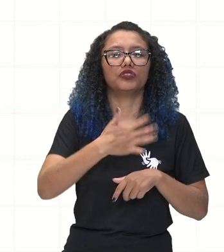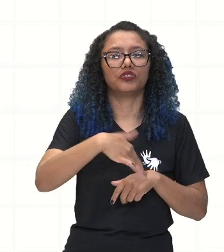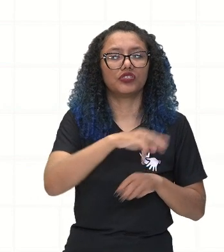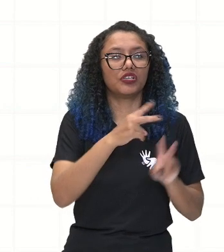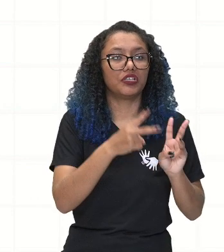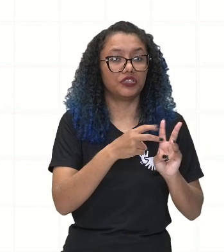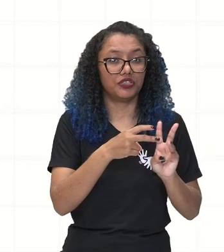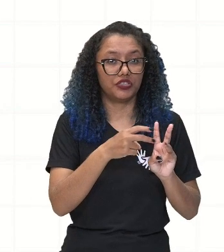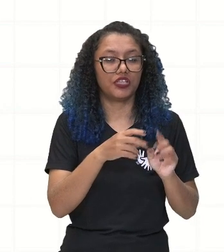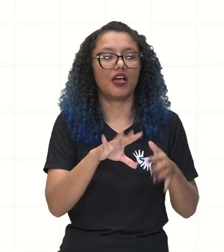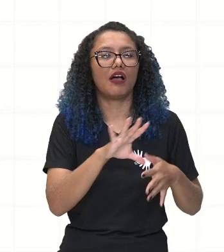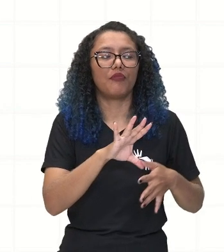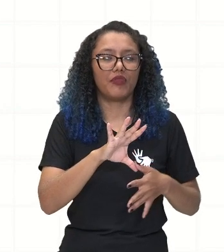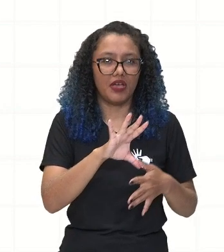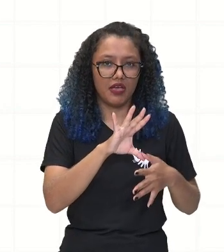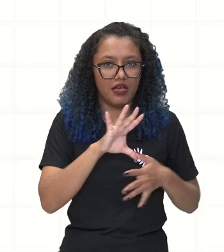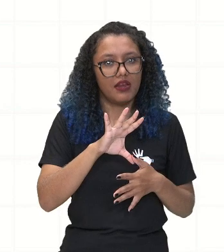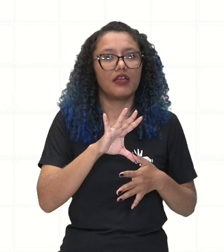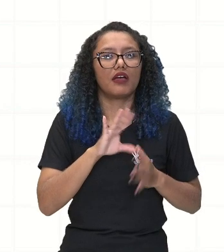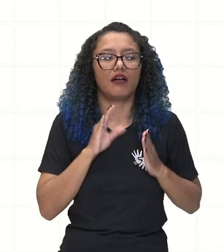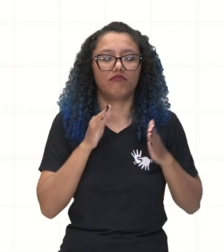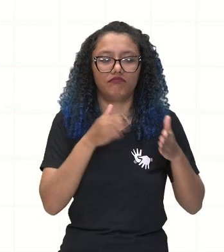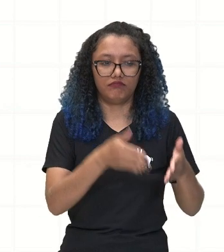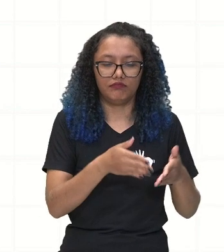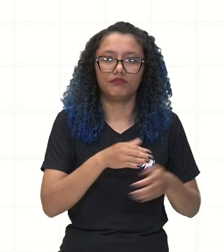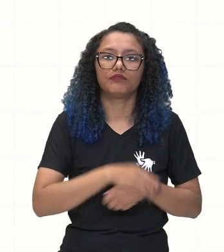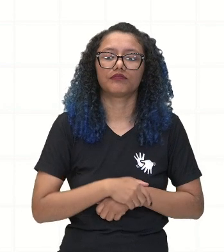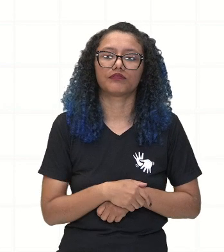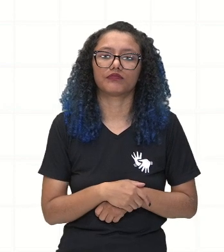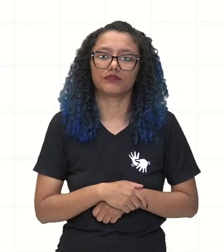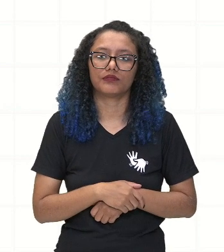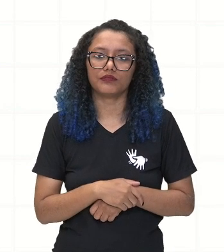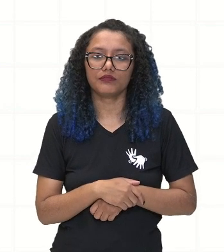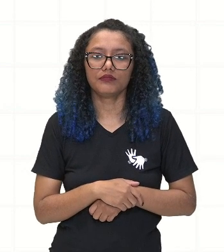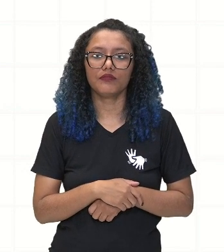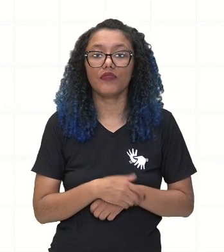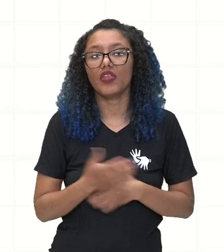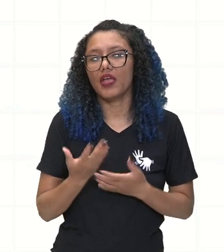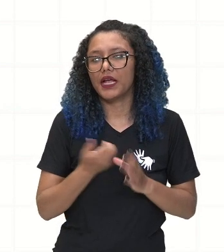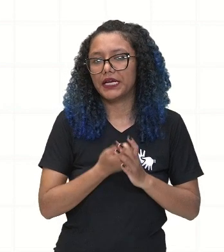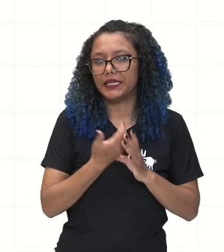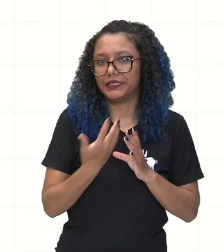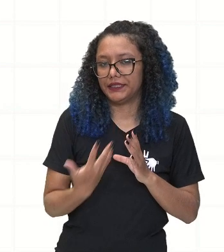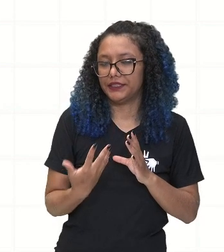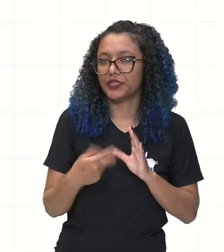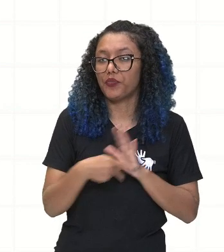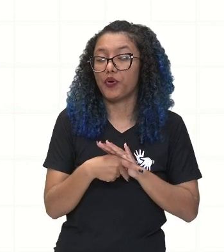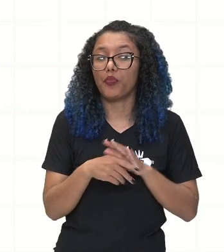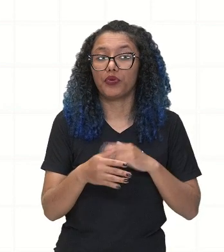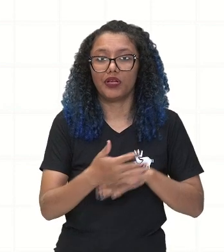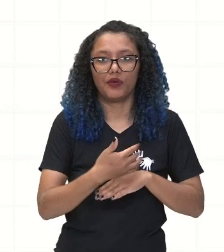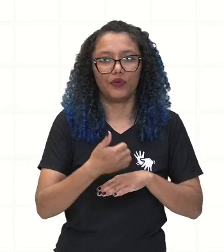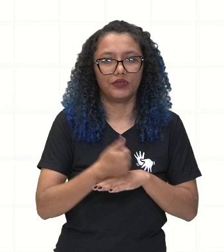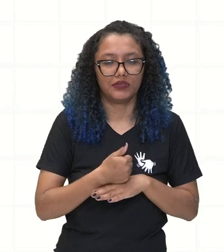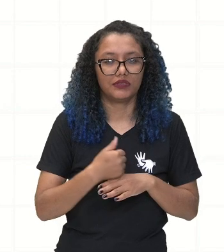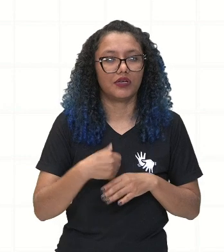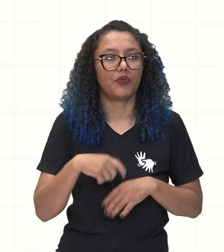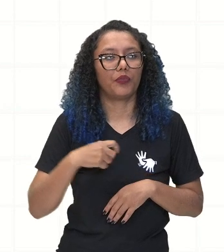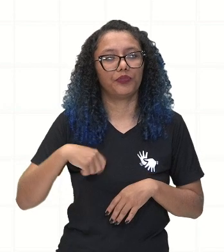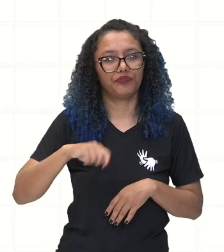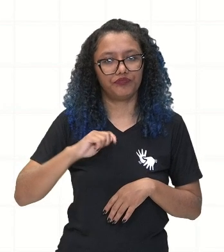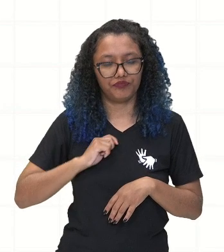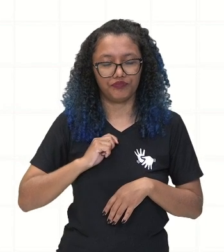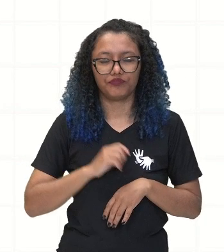aí características dessa colonização espanhola, certo? Então, observem